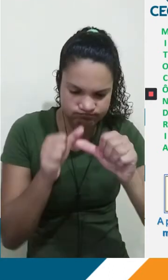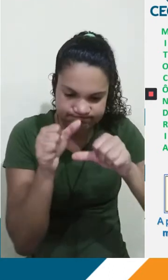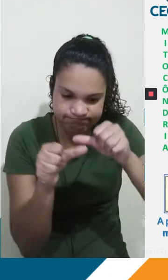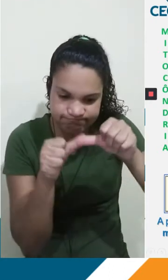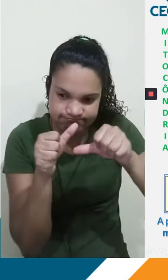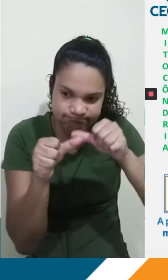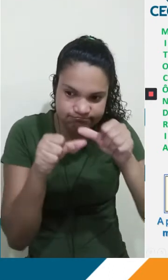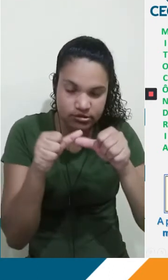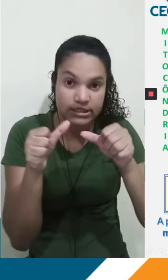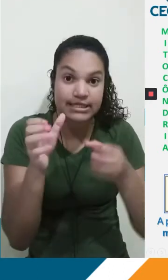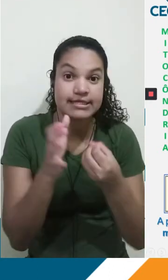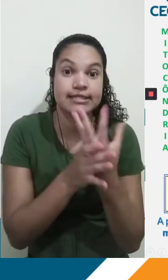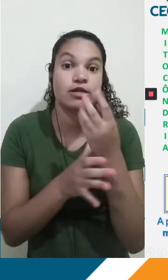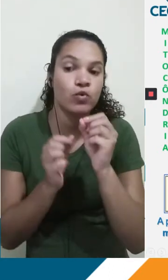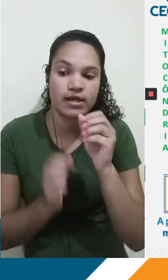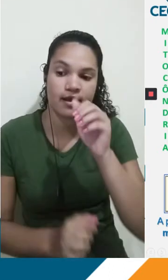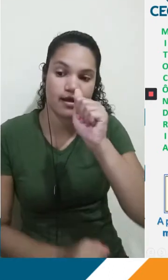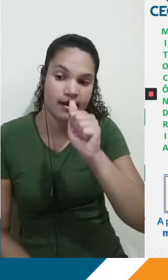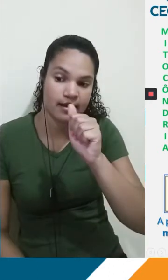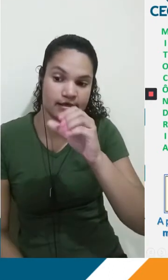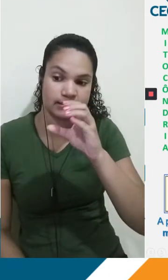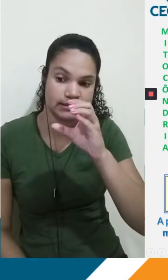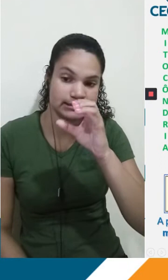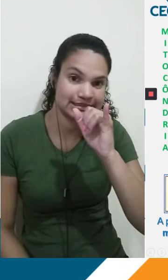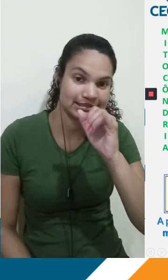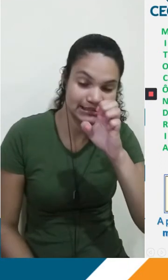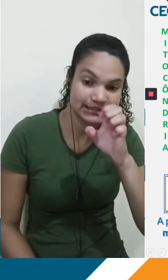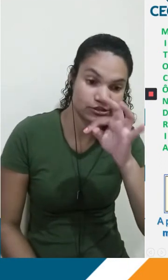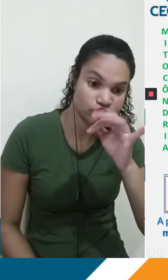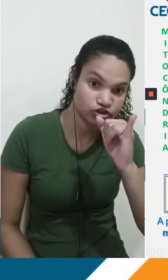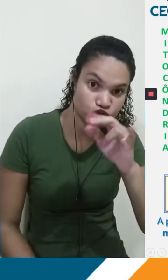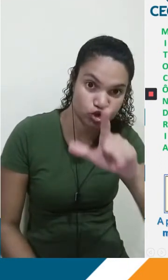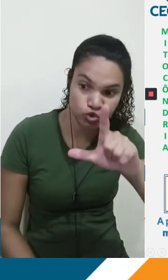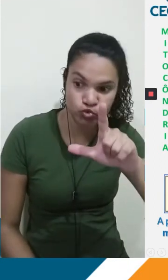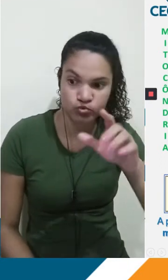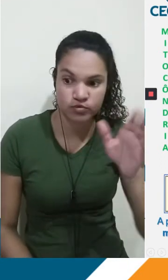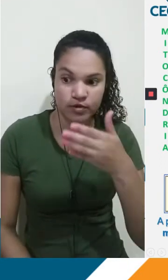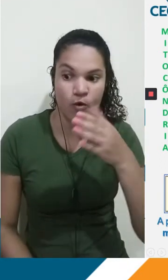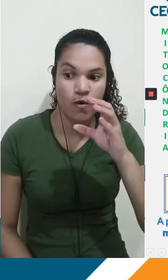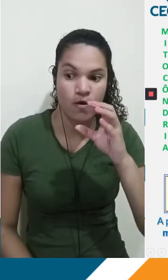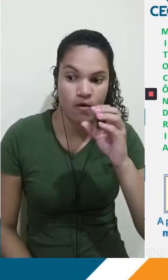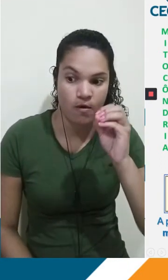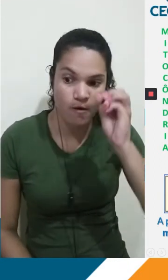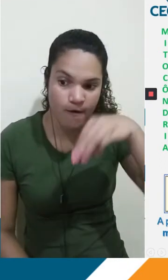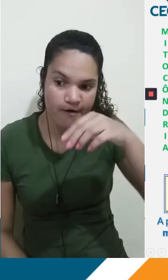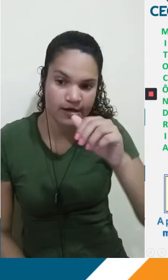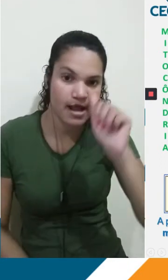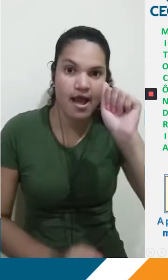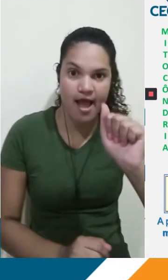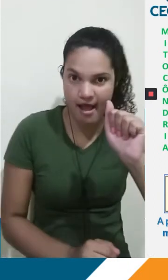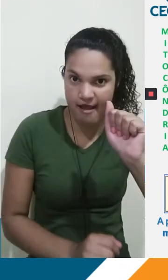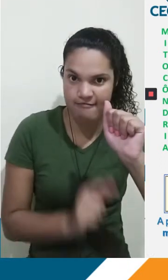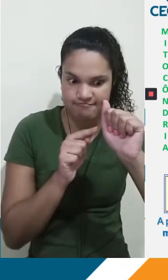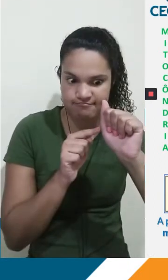ocorre a produção de uma molécula chamada de acetilcoenzima A, fundamental, que vai entrar no ciclo de Krebs. E aí essa